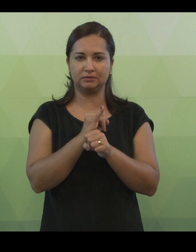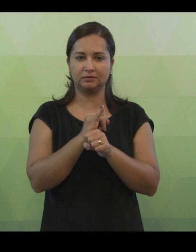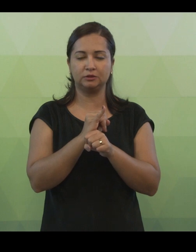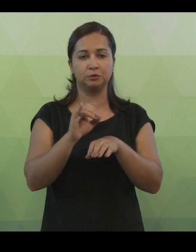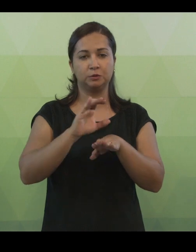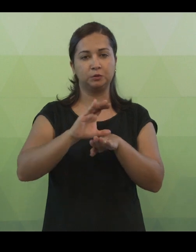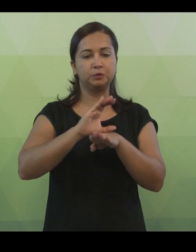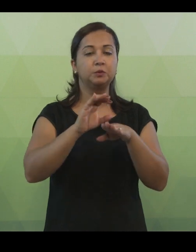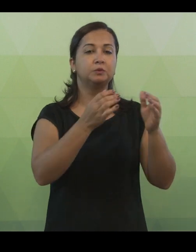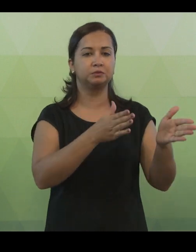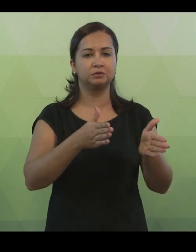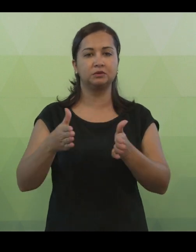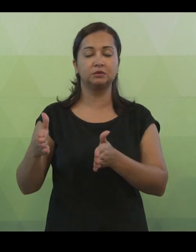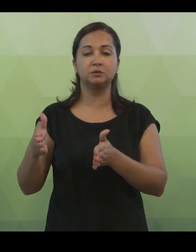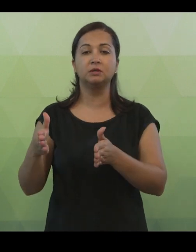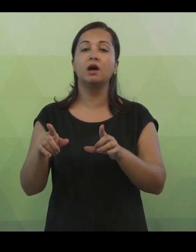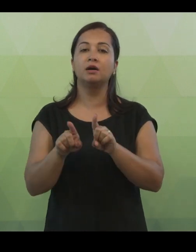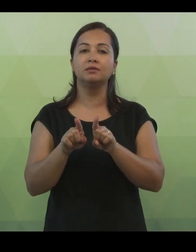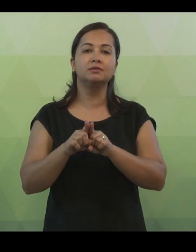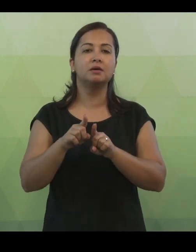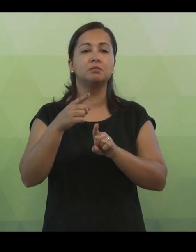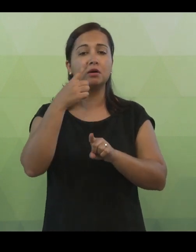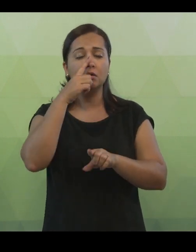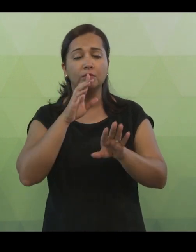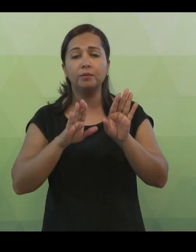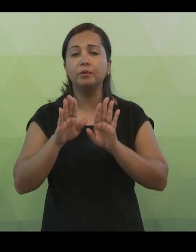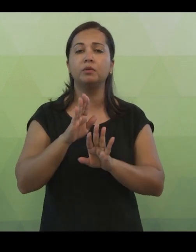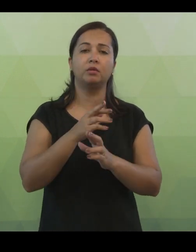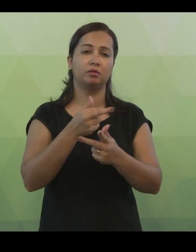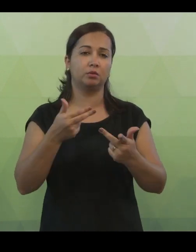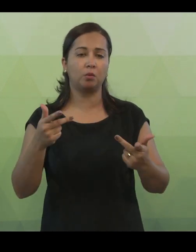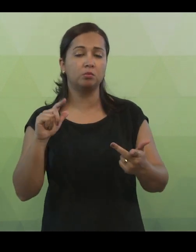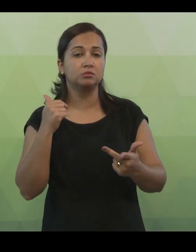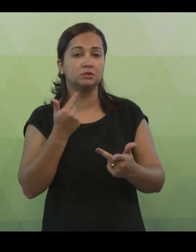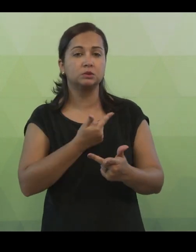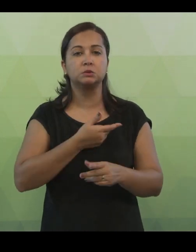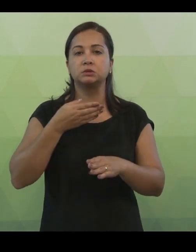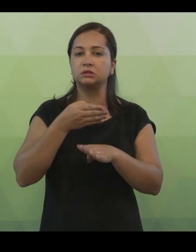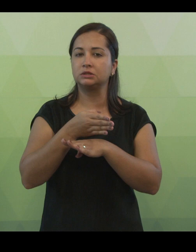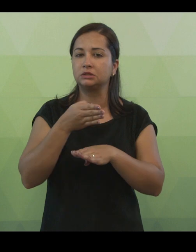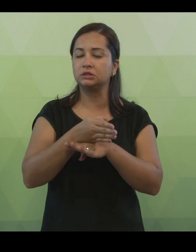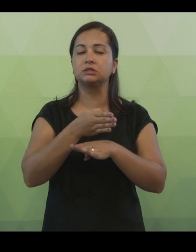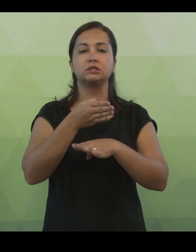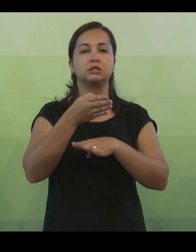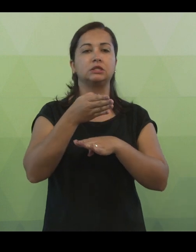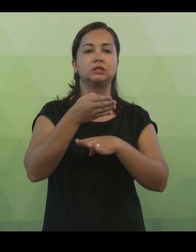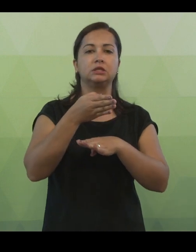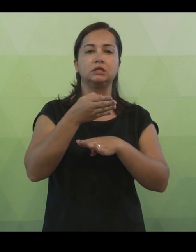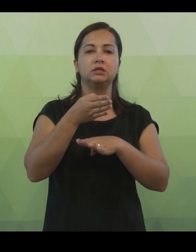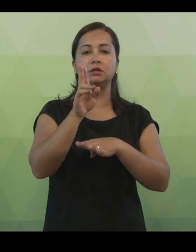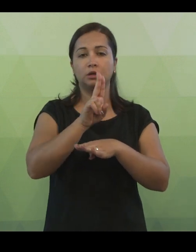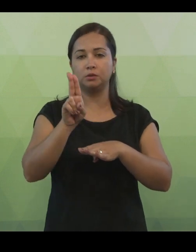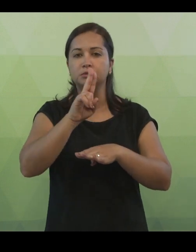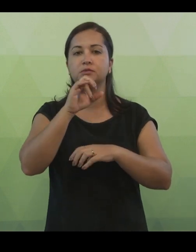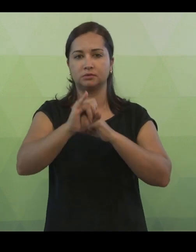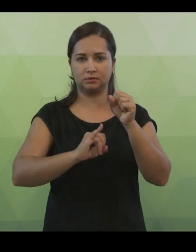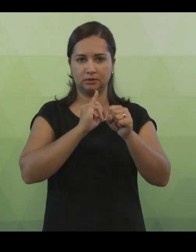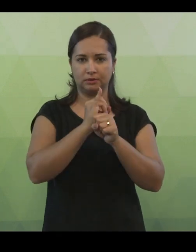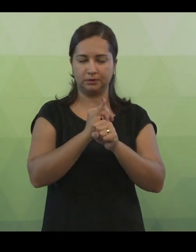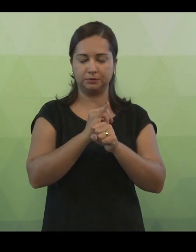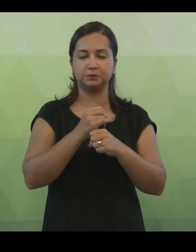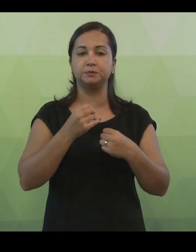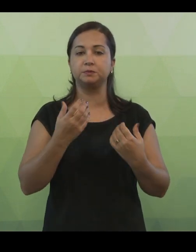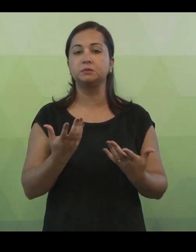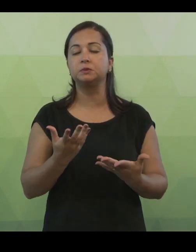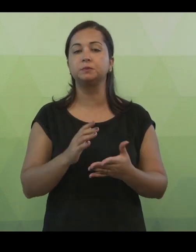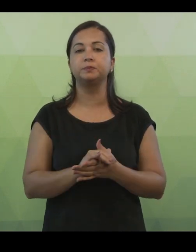internet. E também de alguns cuidados, né, que devemos ter, né, quando a gente vai acessar, né, quando a gente vai utilizar a internet, tá? Então, mas primeiramente, né, o que